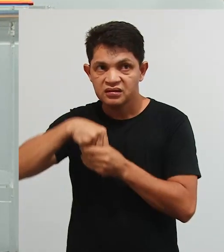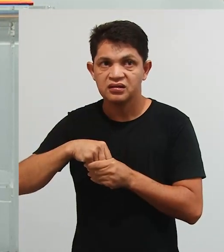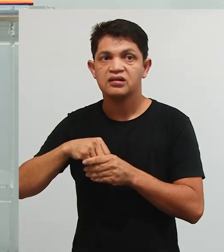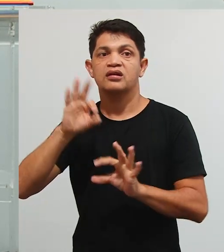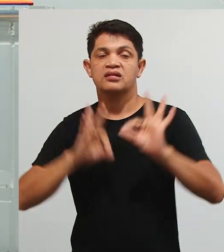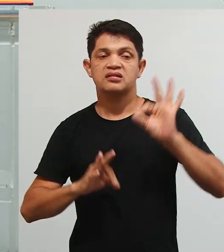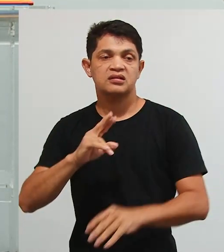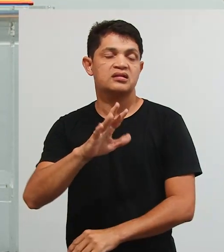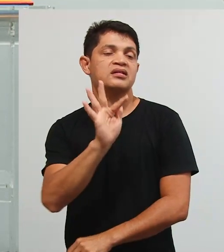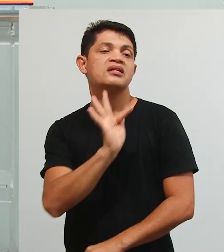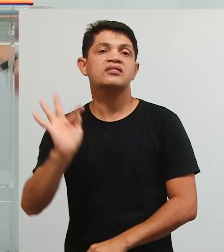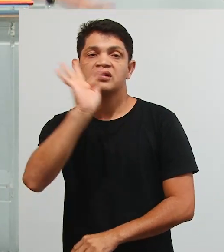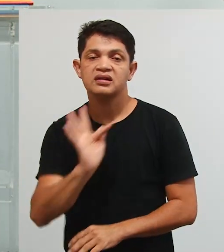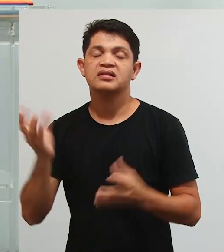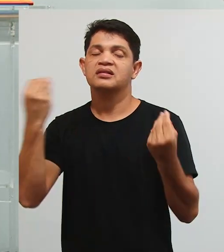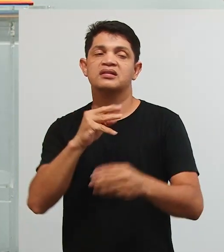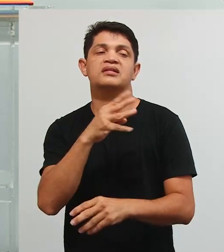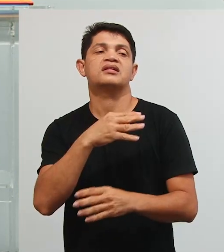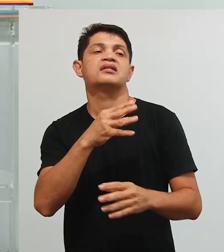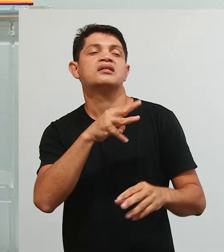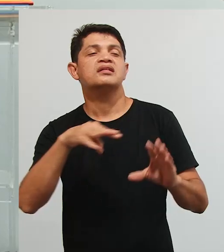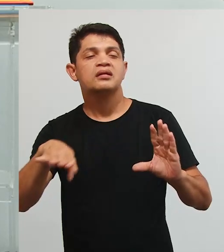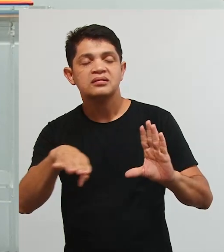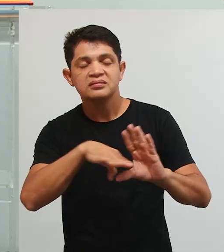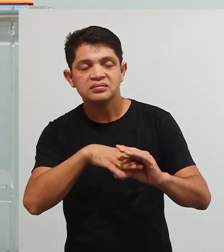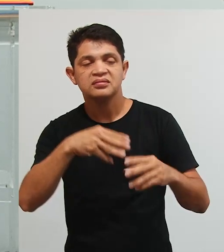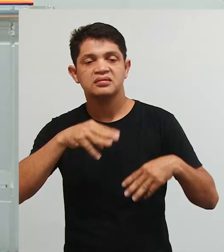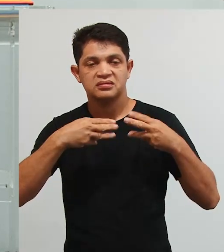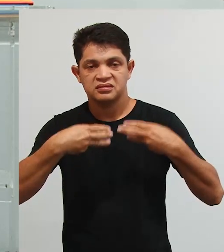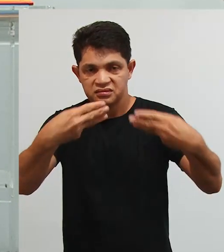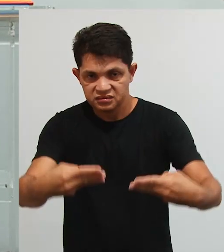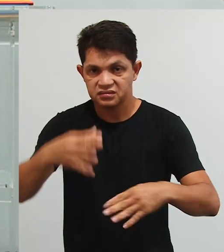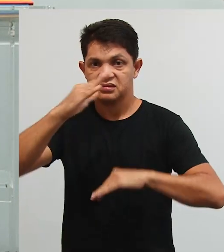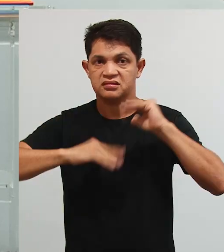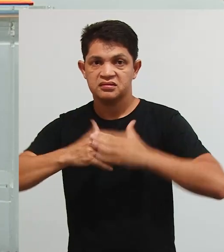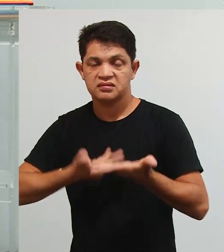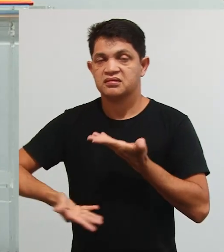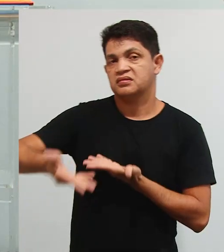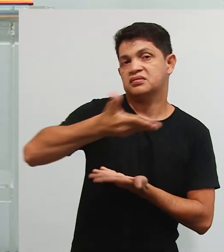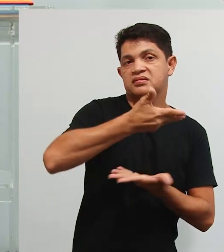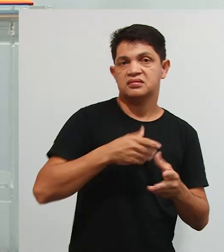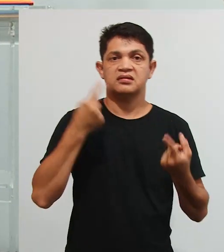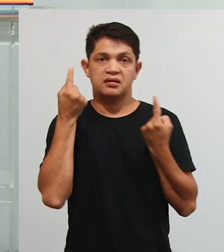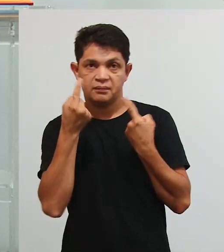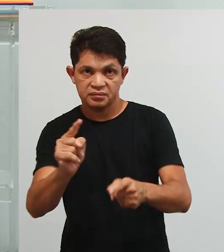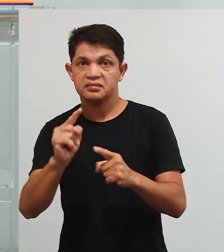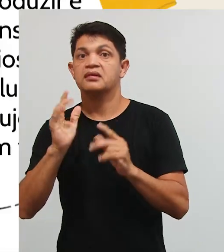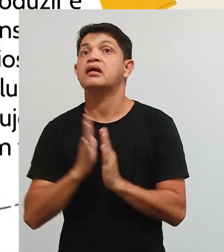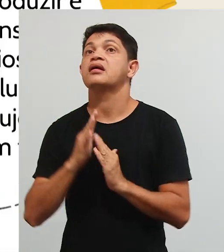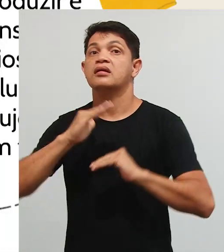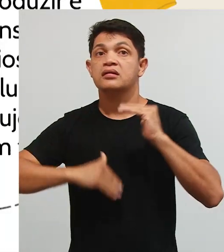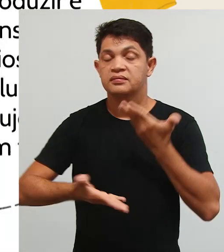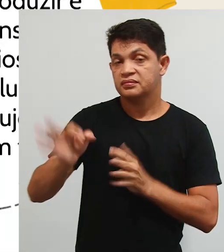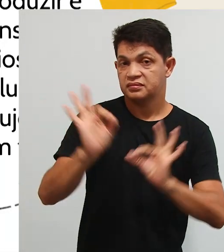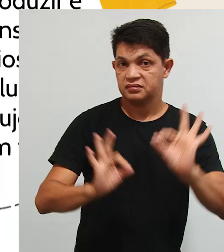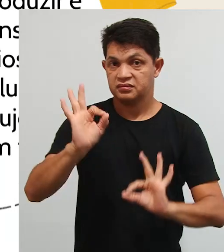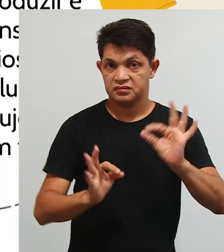em atuação integrada, colaborativa. E aí essa solução é que vai caminhar para a